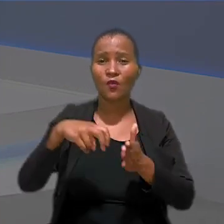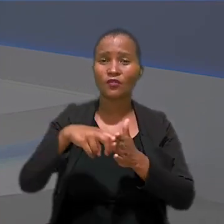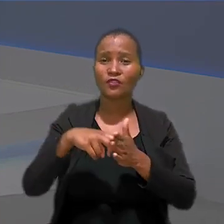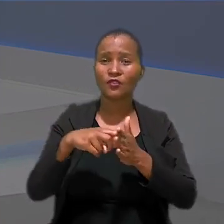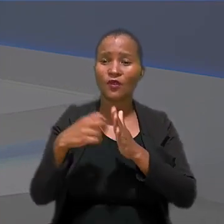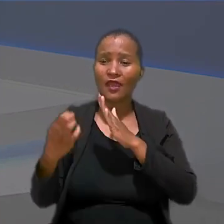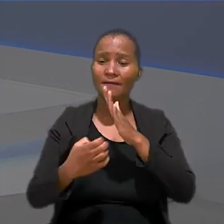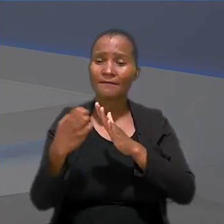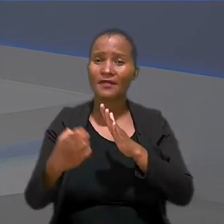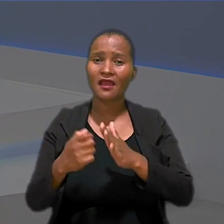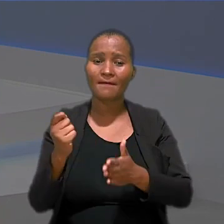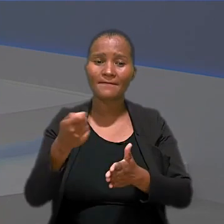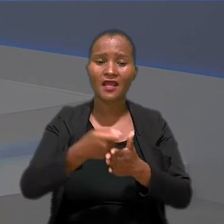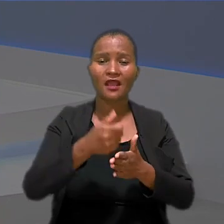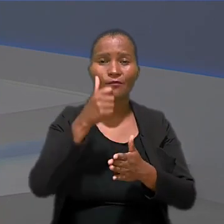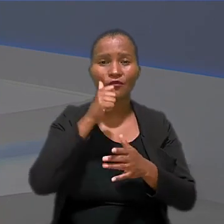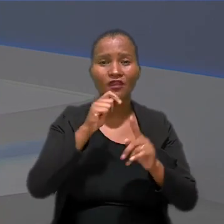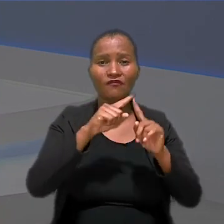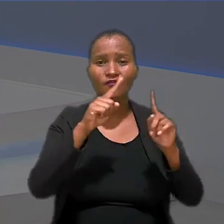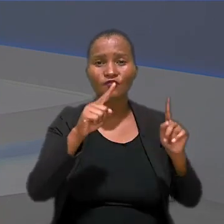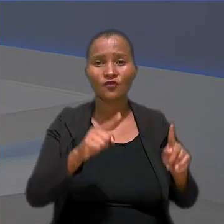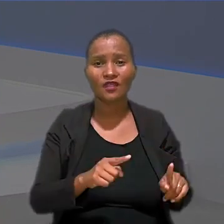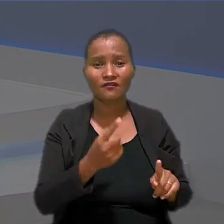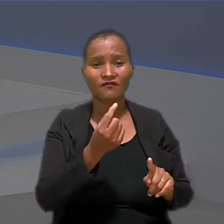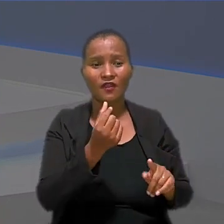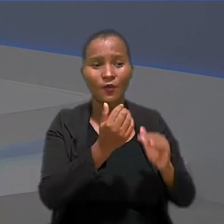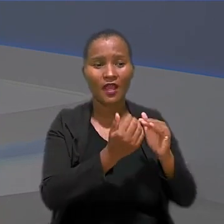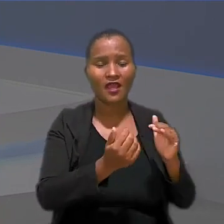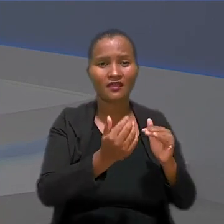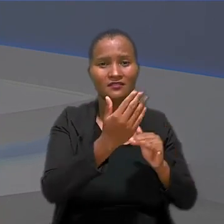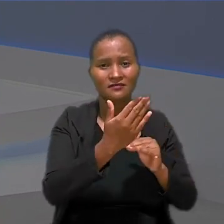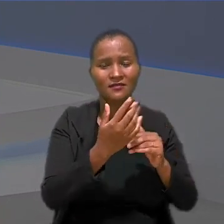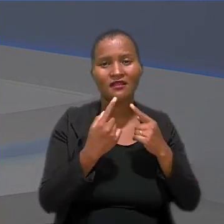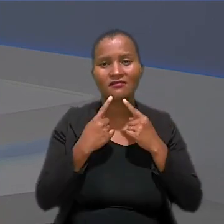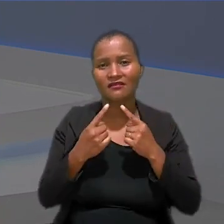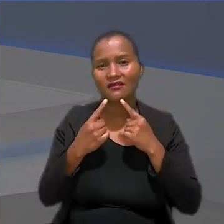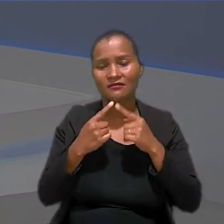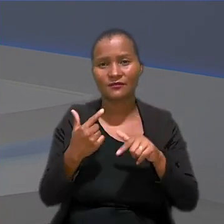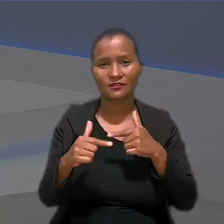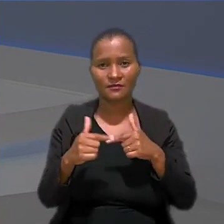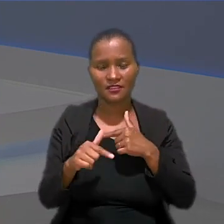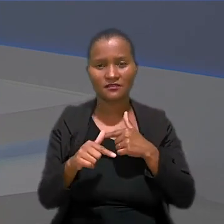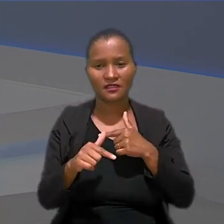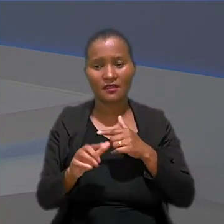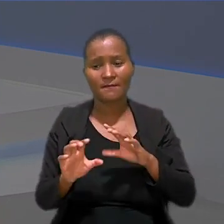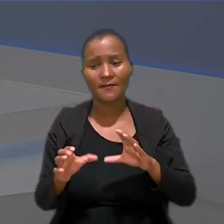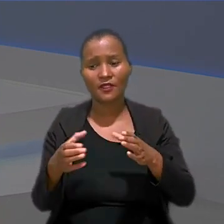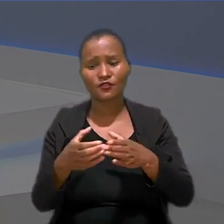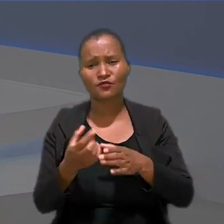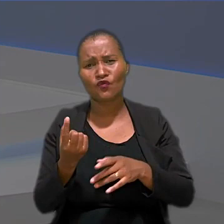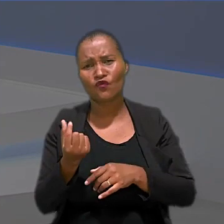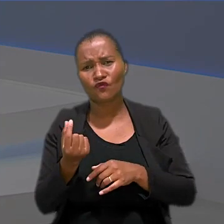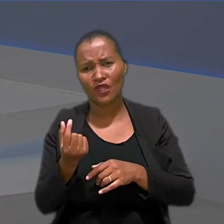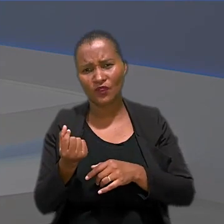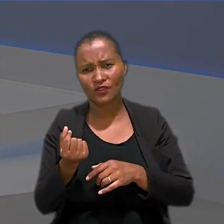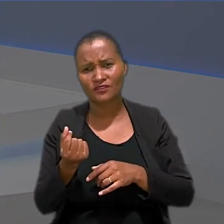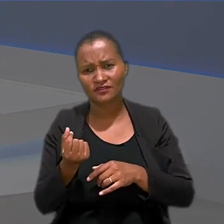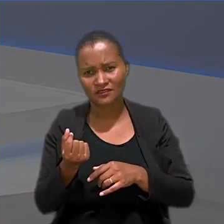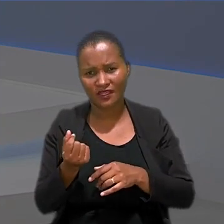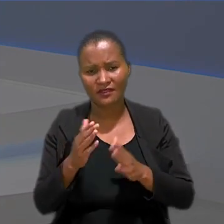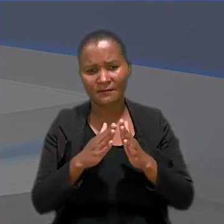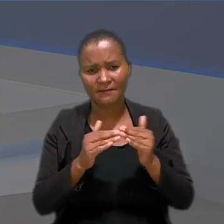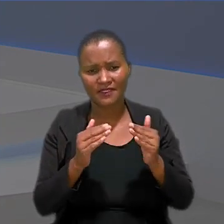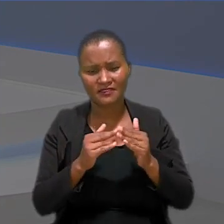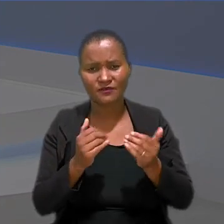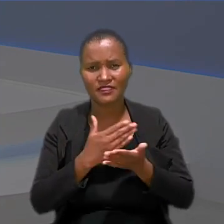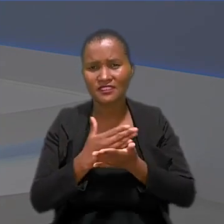pagar a uma empregada valores acima dos atribuídos pela profissional na reclamação trabalhista. Para a turma, Luana, os valores indicados